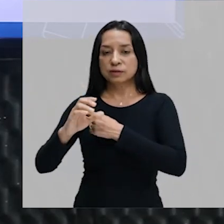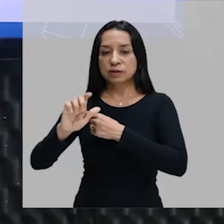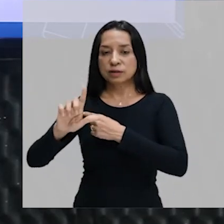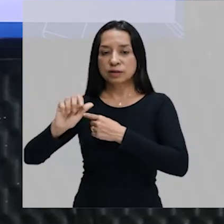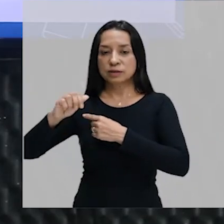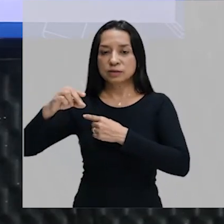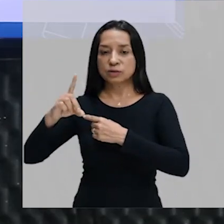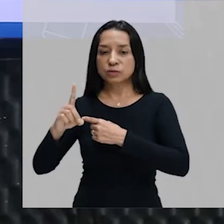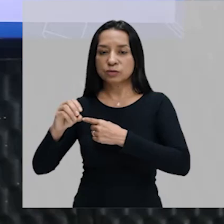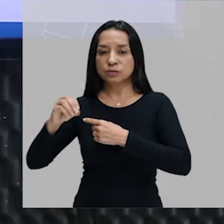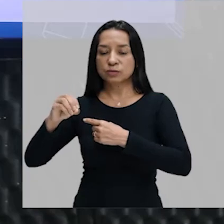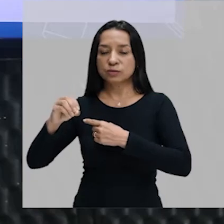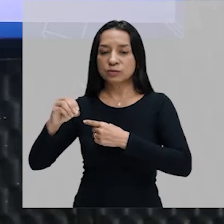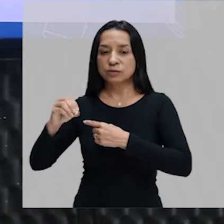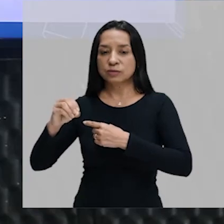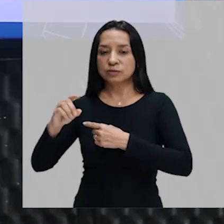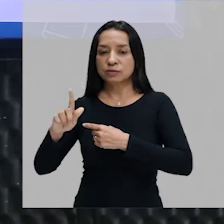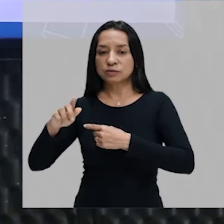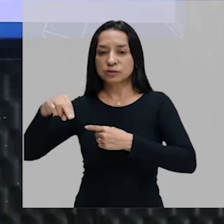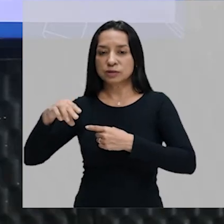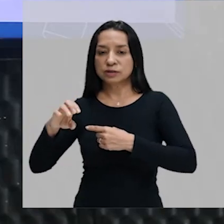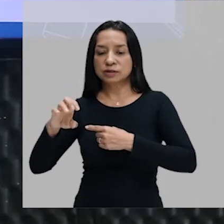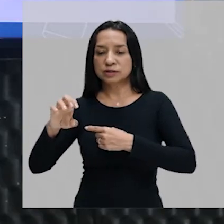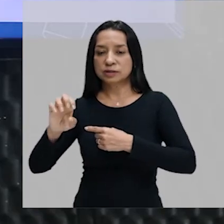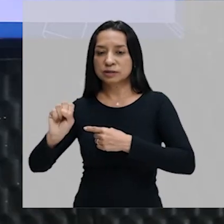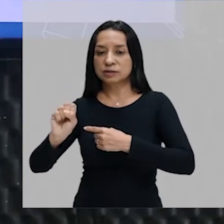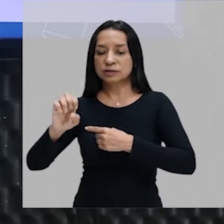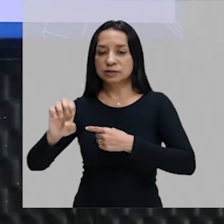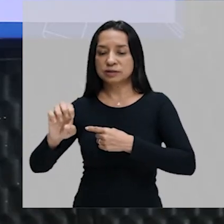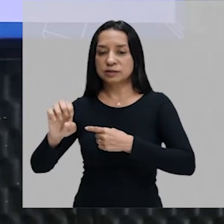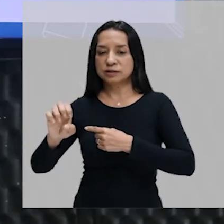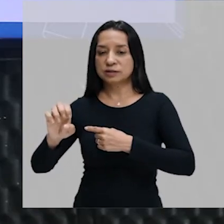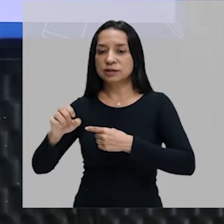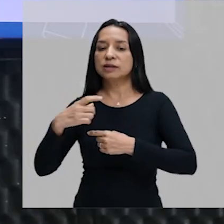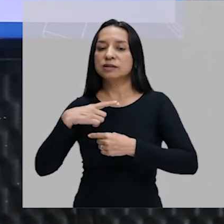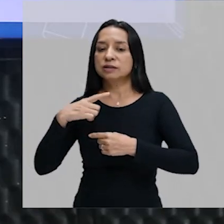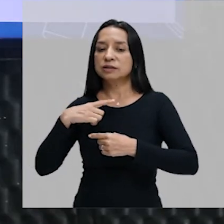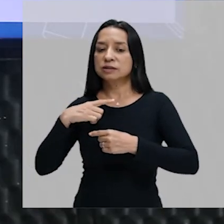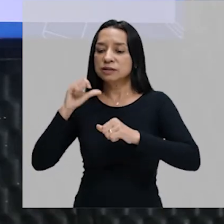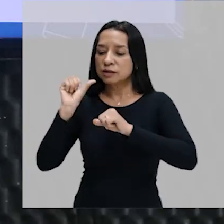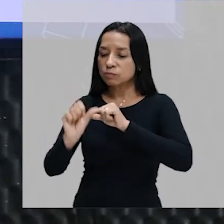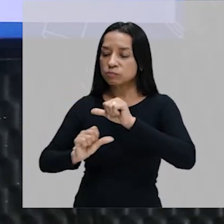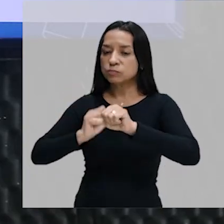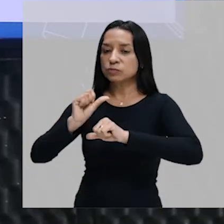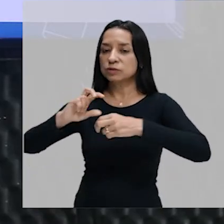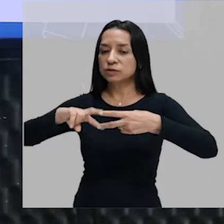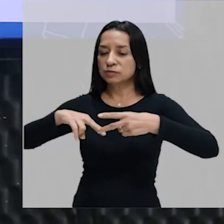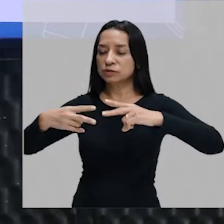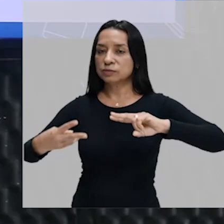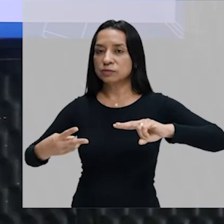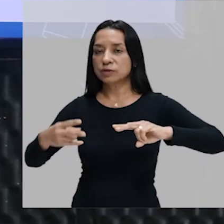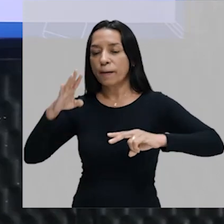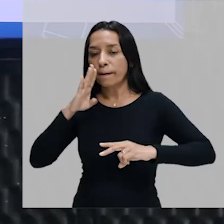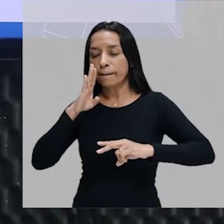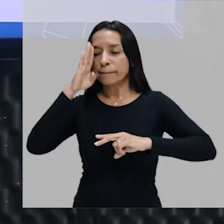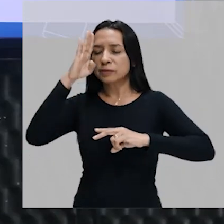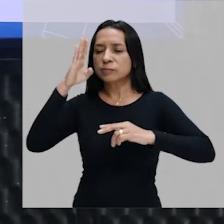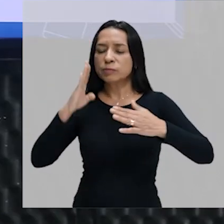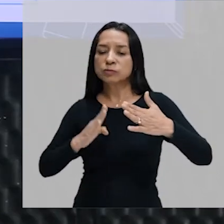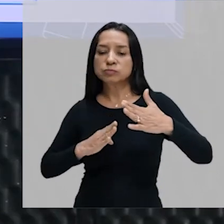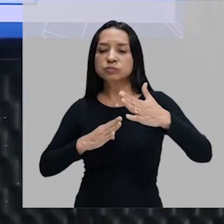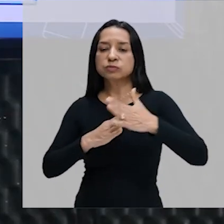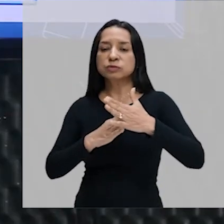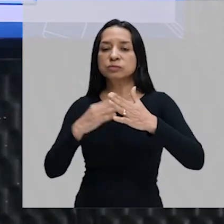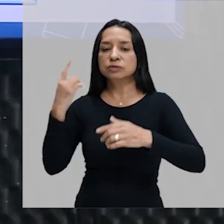ocorrer as mutações genéticas, tá? E principalmente as barreiras geográficas. Ok, pessoal? Vamos entender melhor